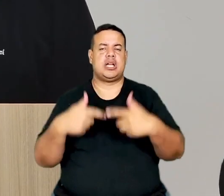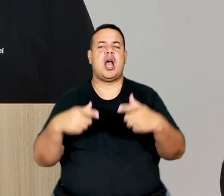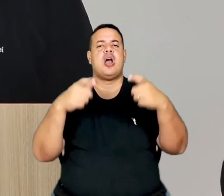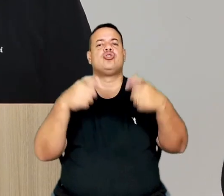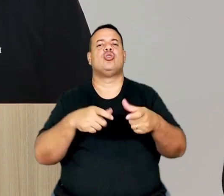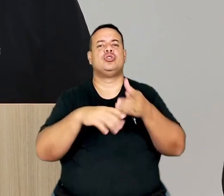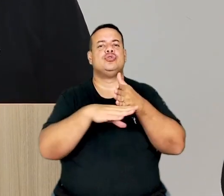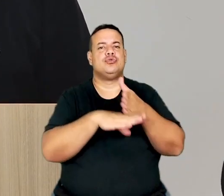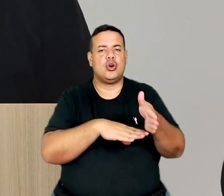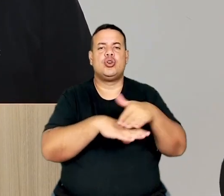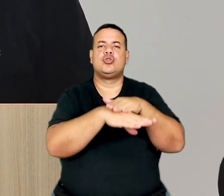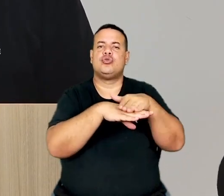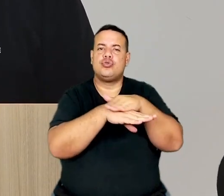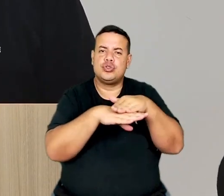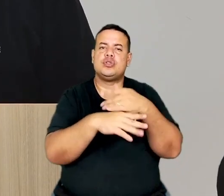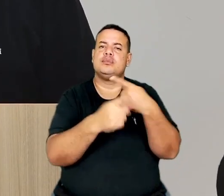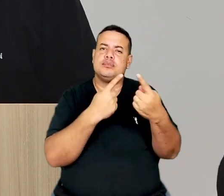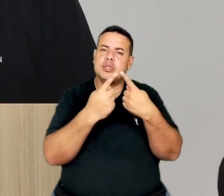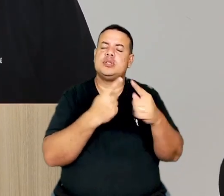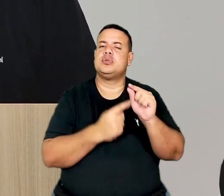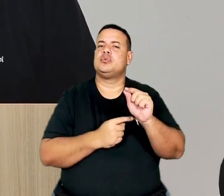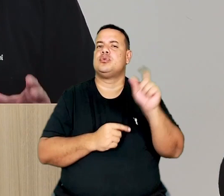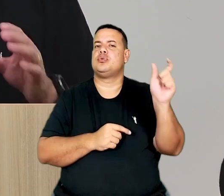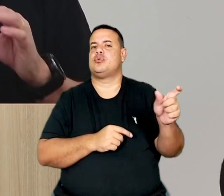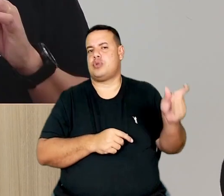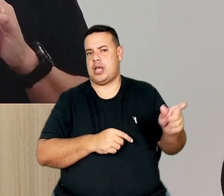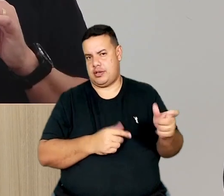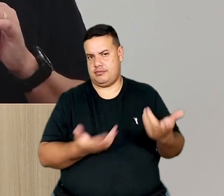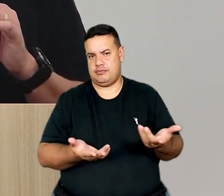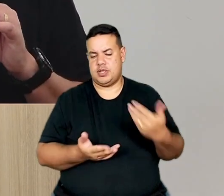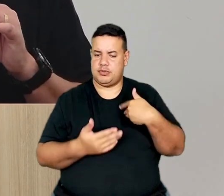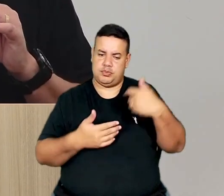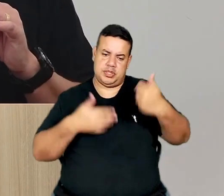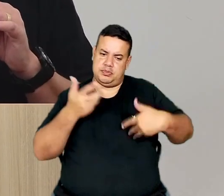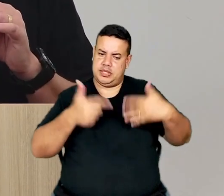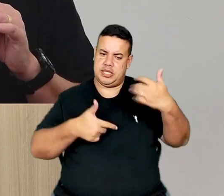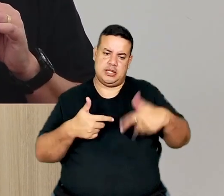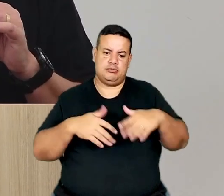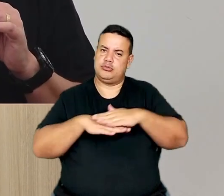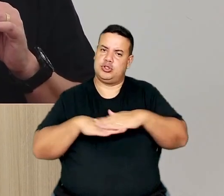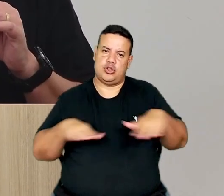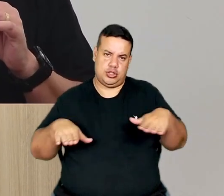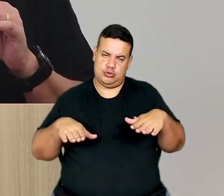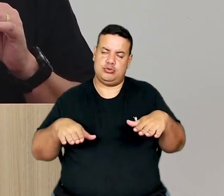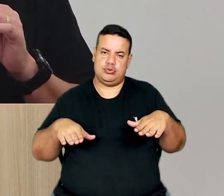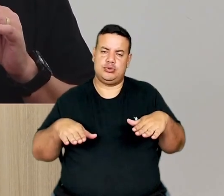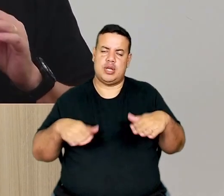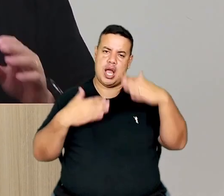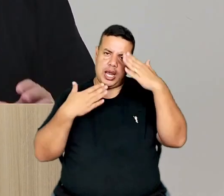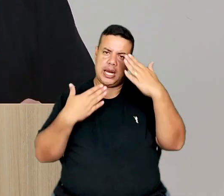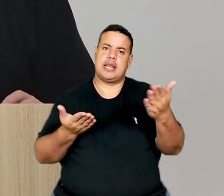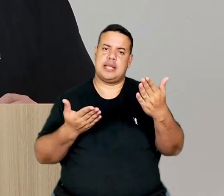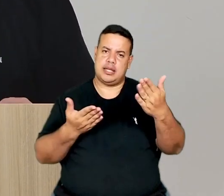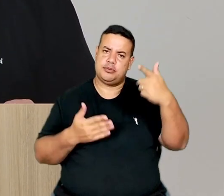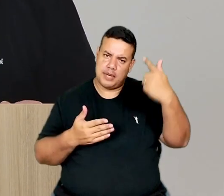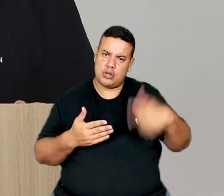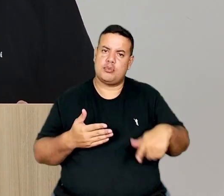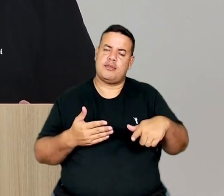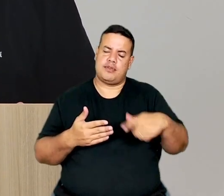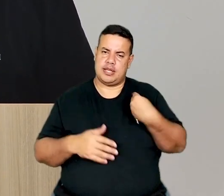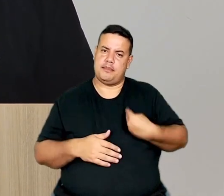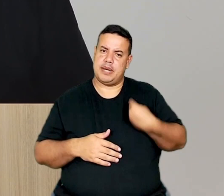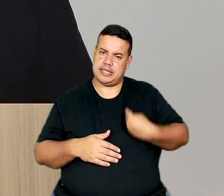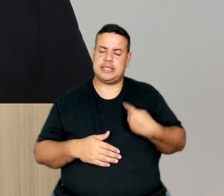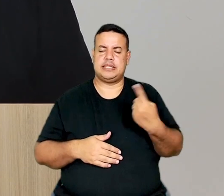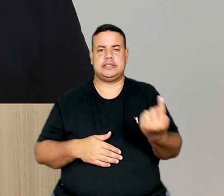quem falou. Então, seria essas minhas colocações. Agradecer mais uma vez a presença de cada